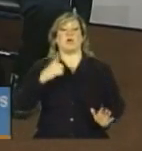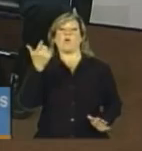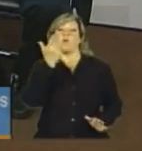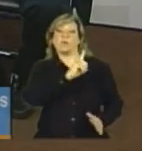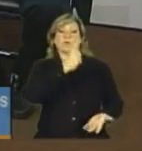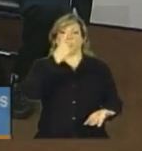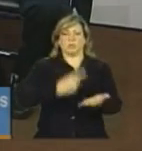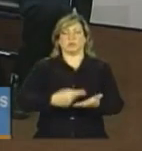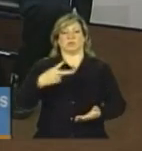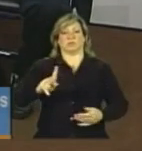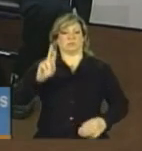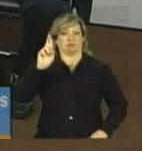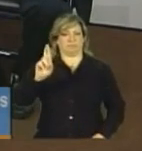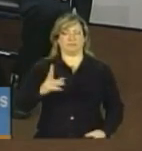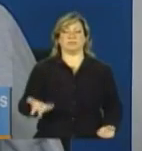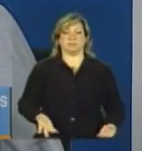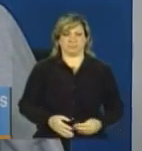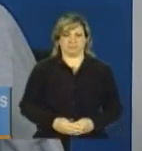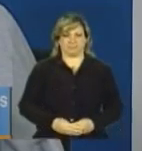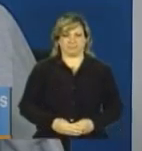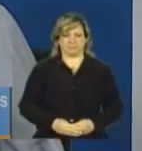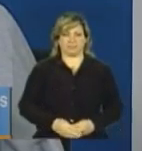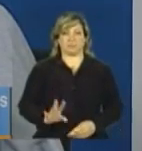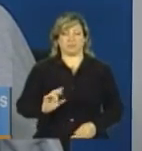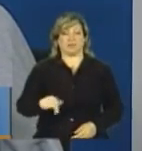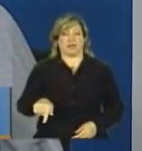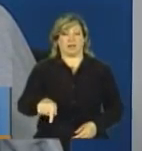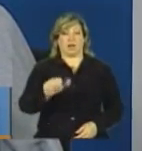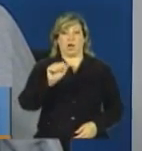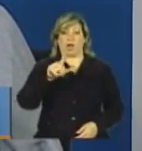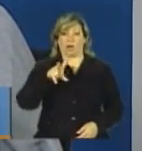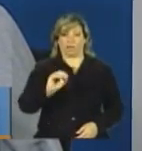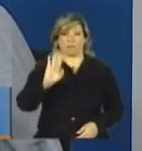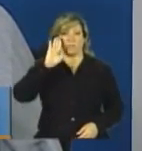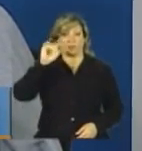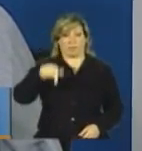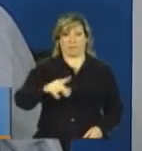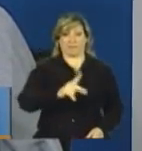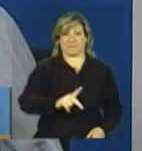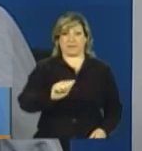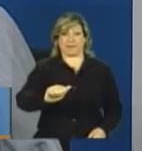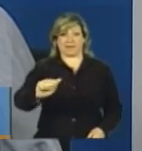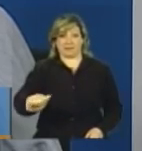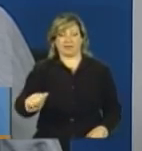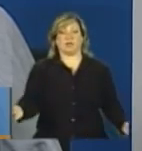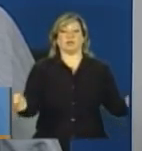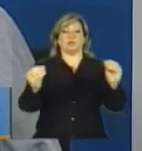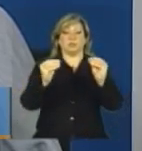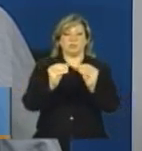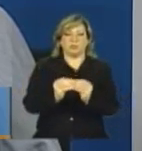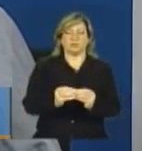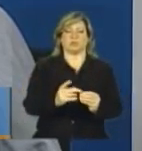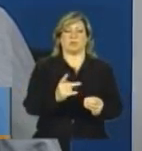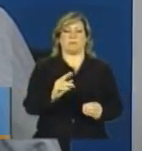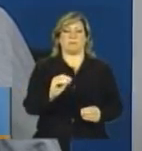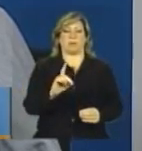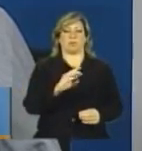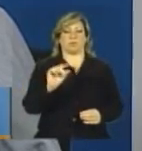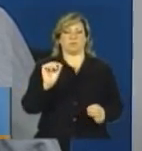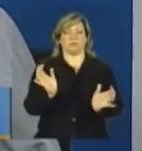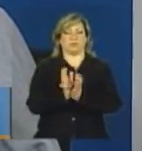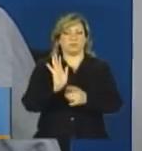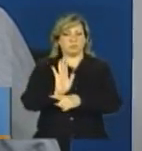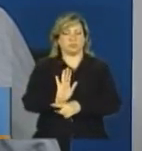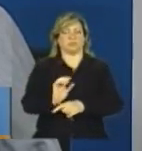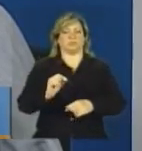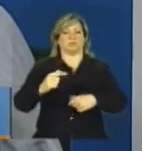sua missão? Bom, o objetivo do PA é juntar a produção, o estímulo à produção local de